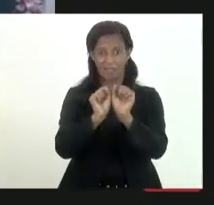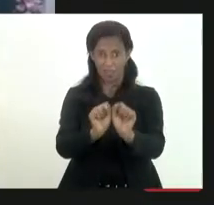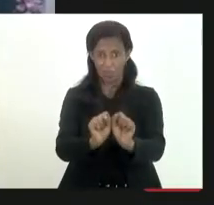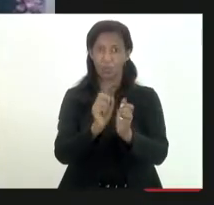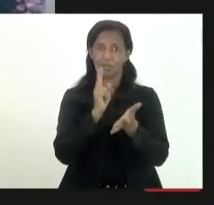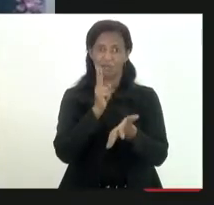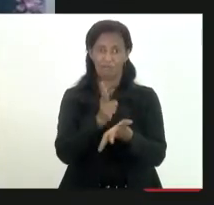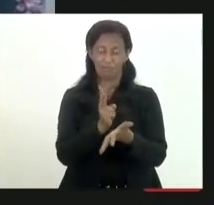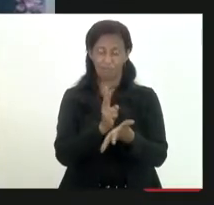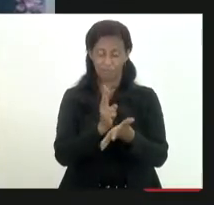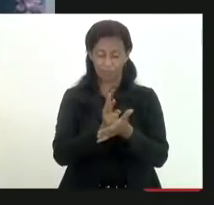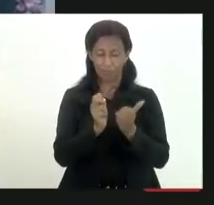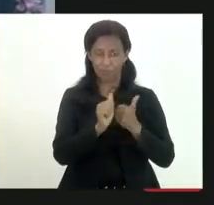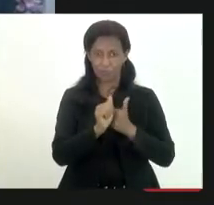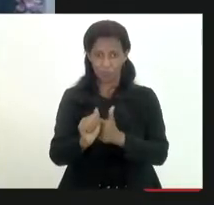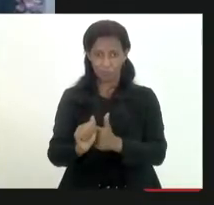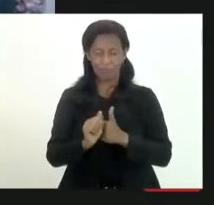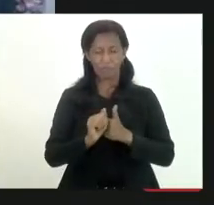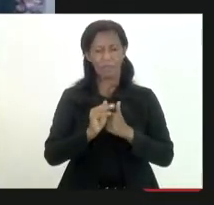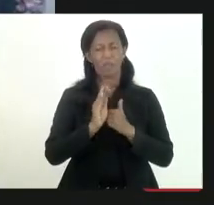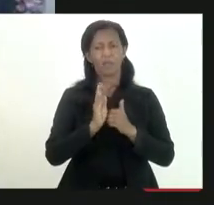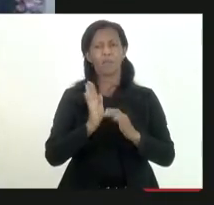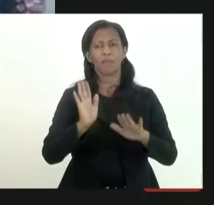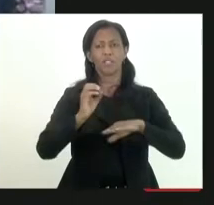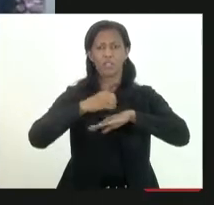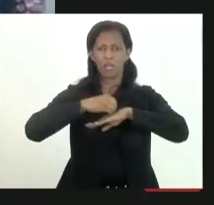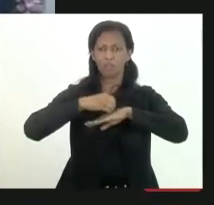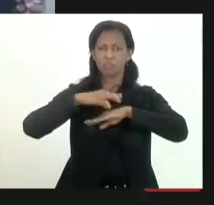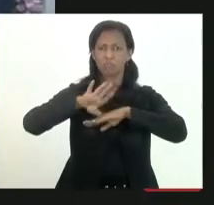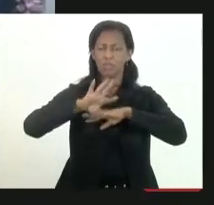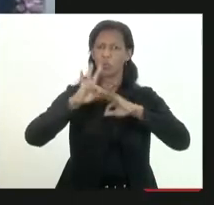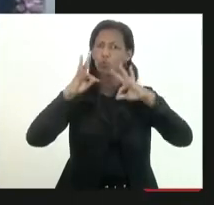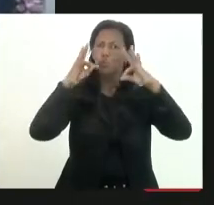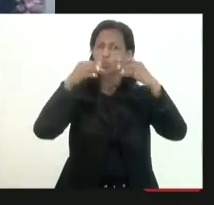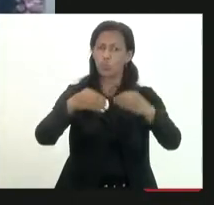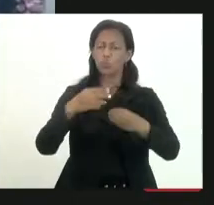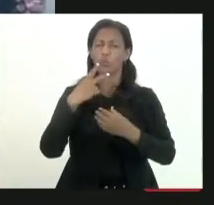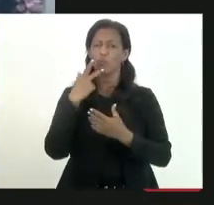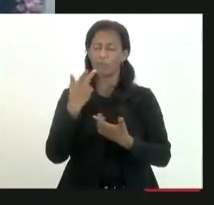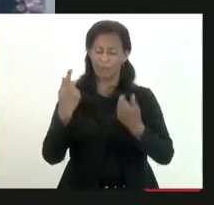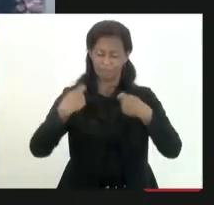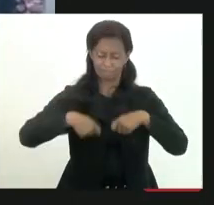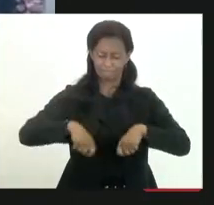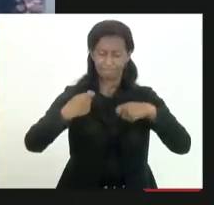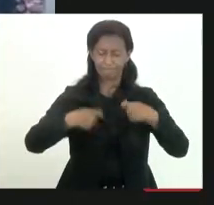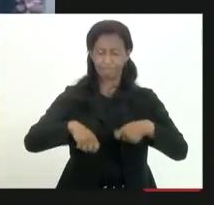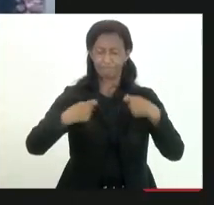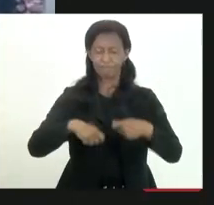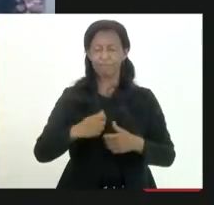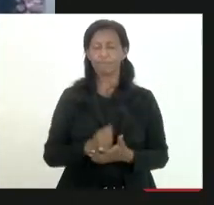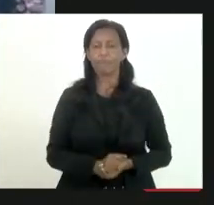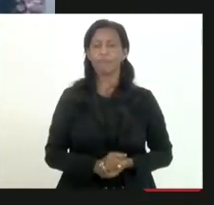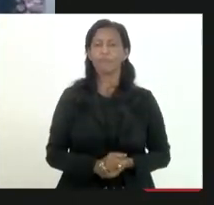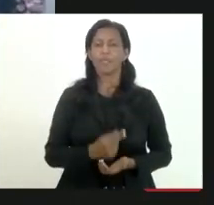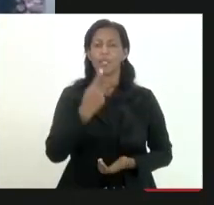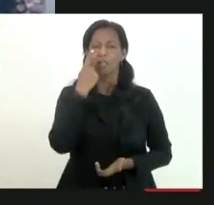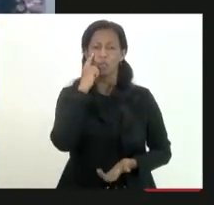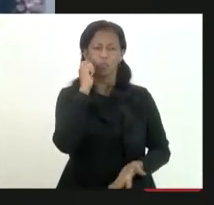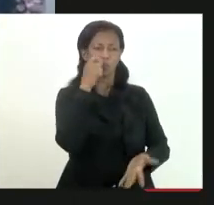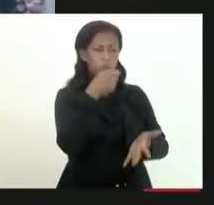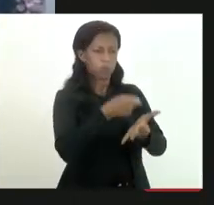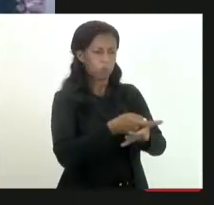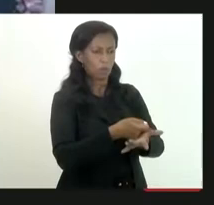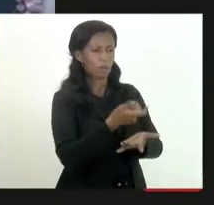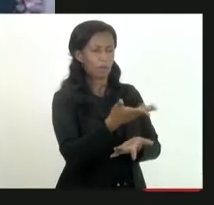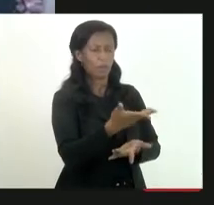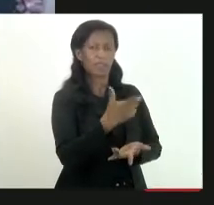acompanhando. Mas eu queria já encaminhar, diante de tudo que foi colocado aqui, a necessidade de reparação, né, que é algo